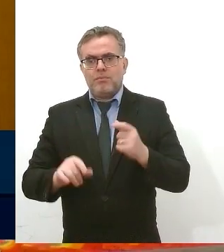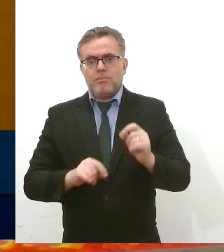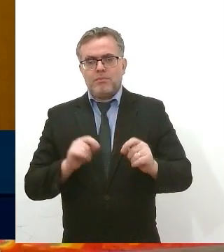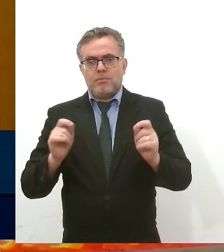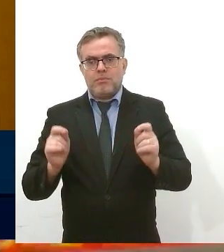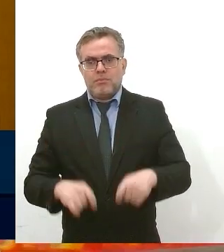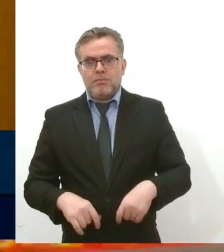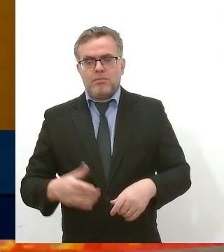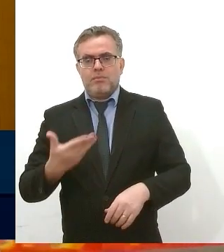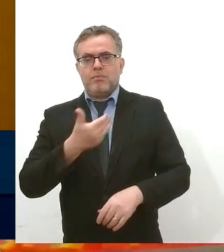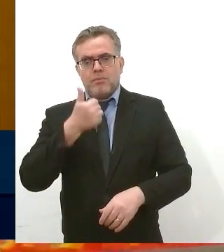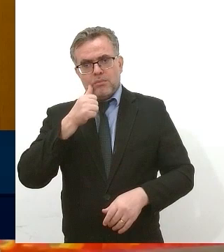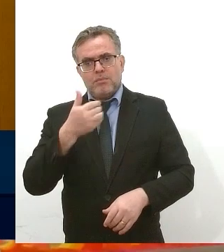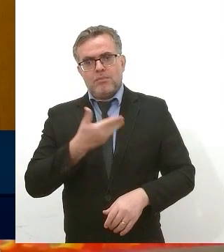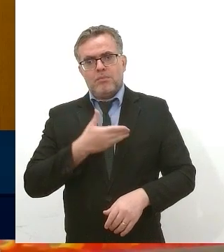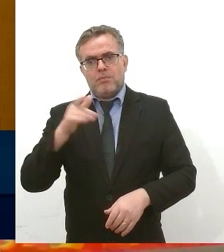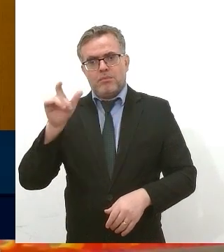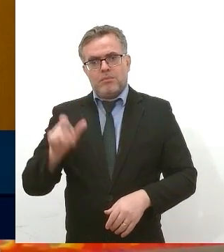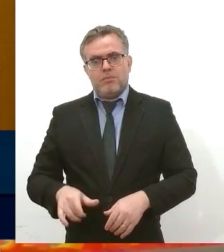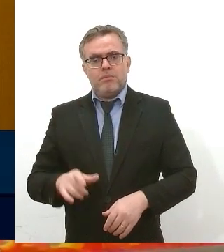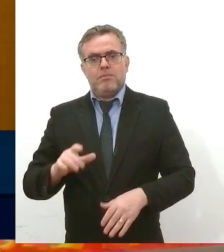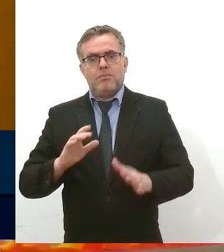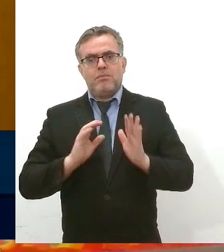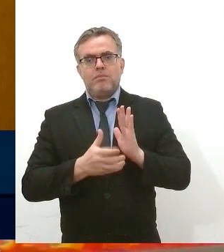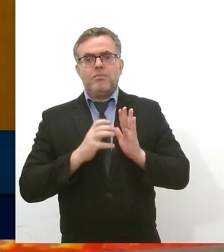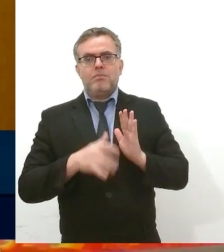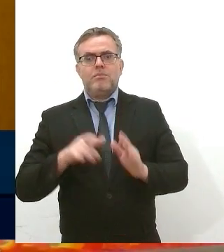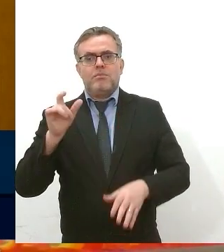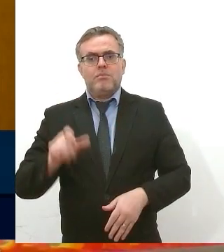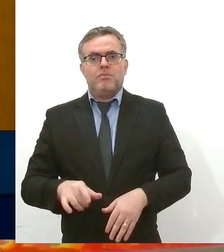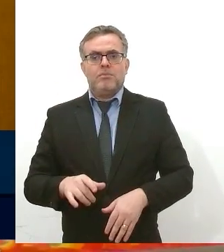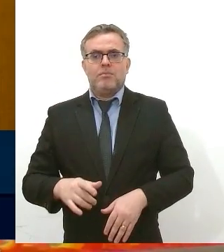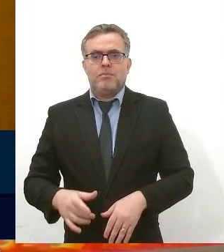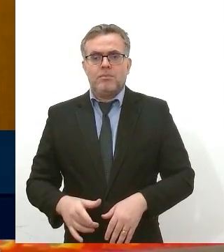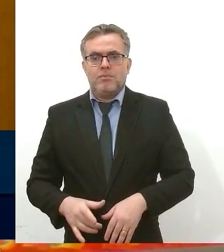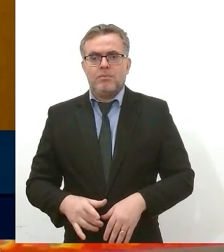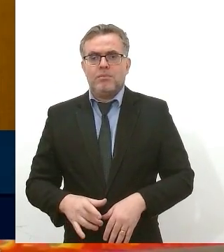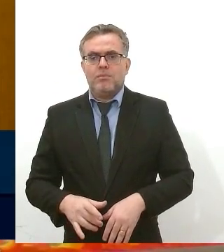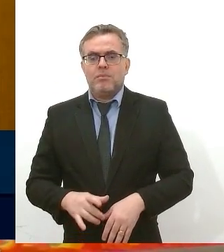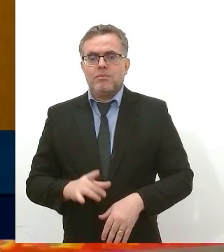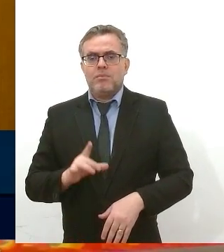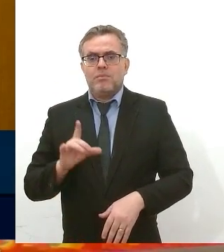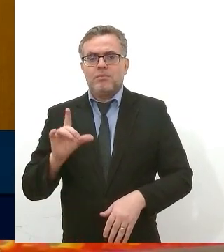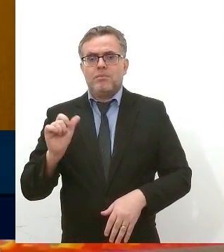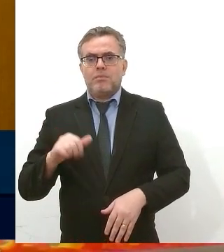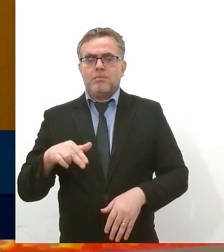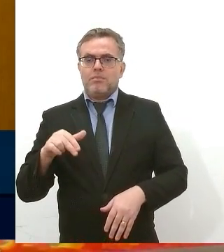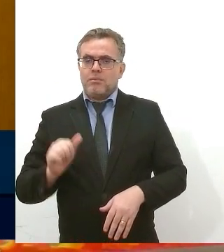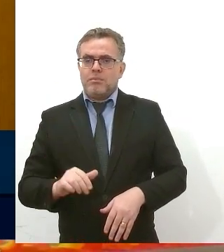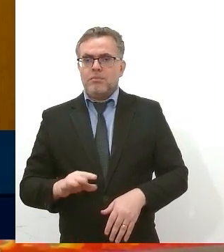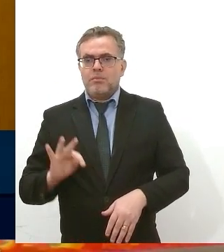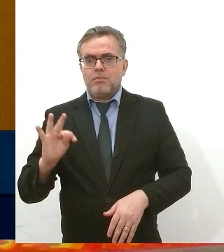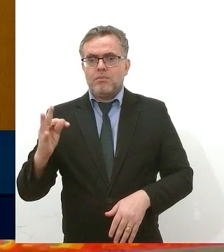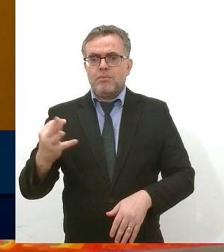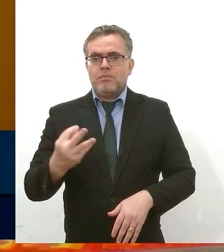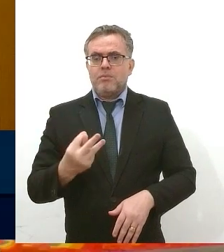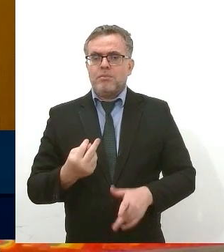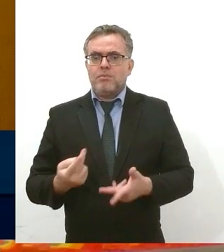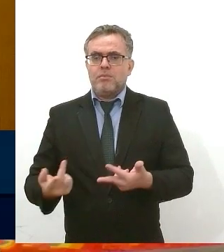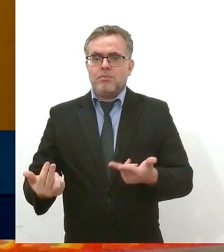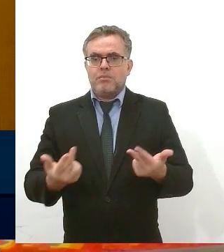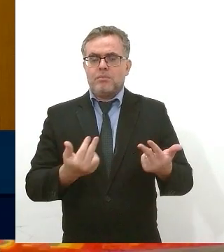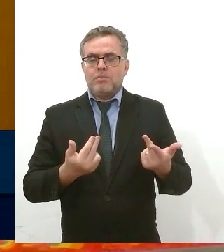de partido, Lana de Holanda, que todas as pessoas LGBTQIA+,